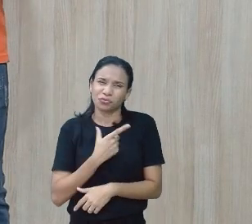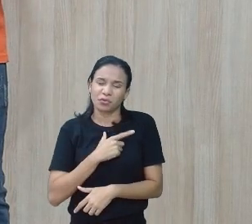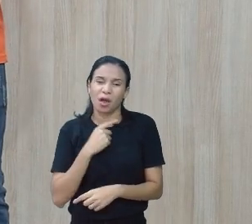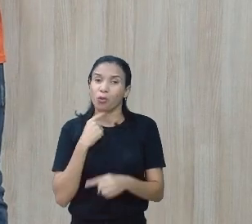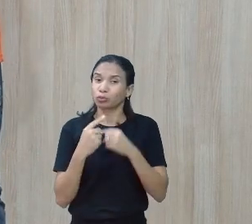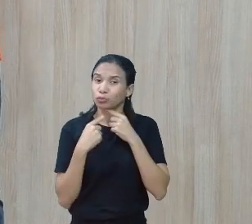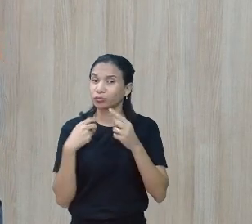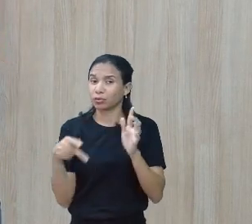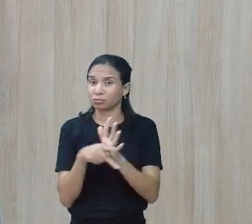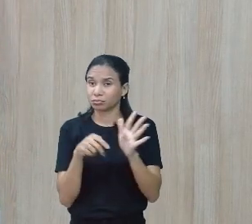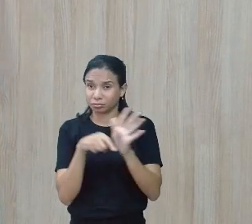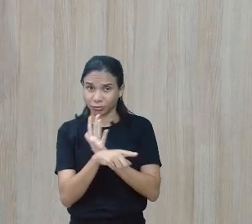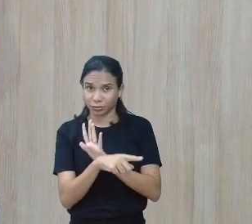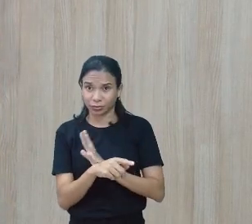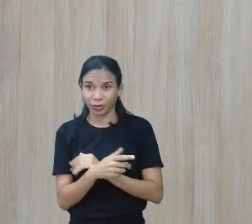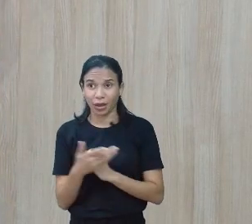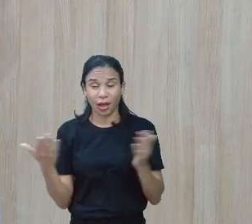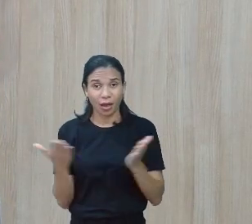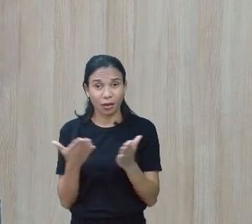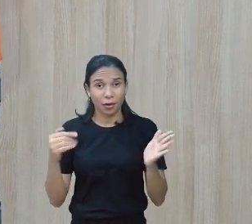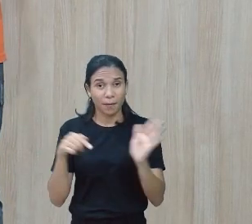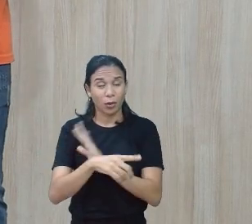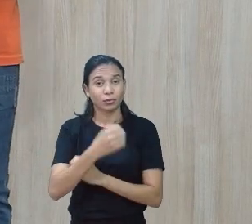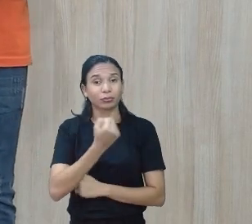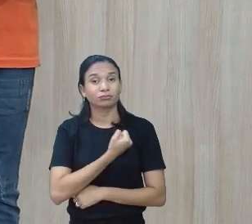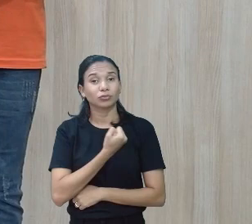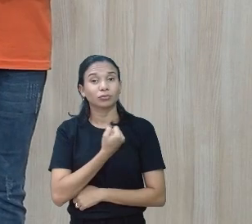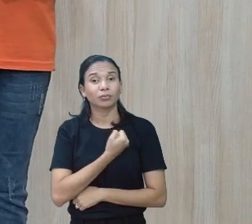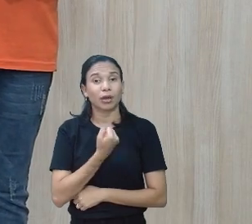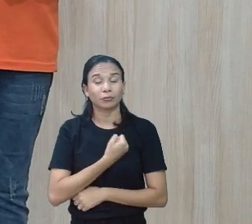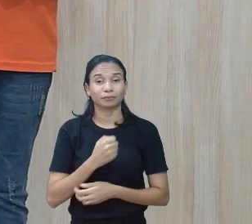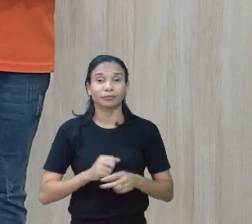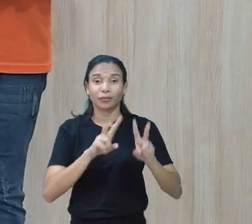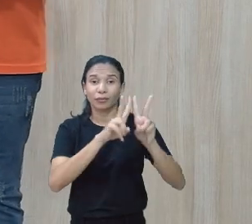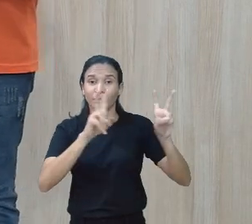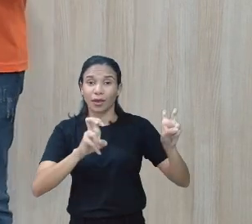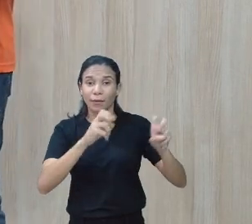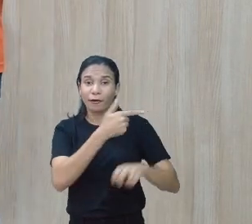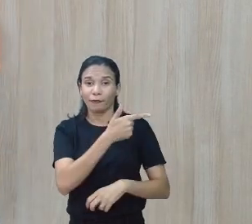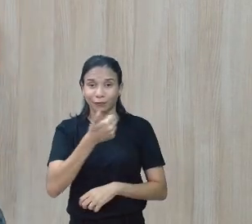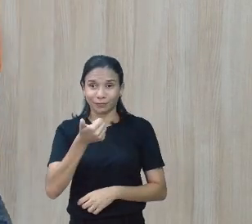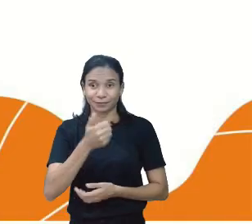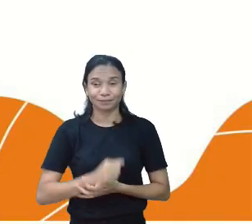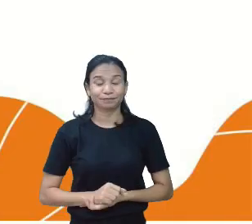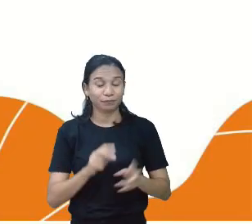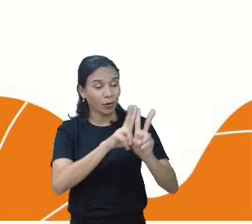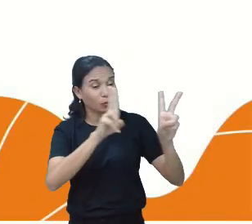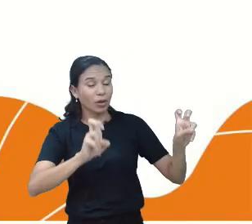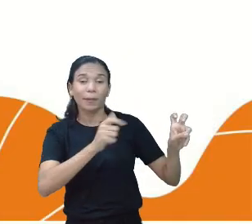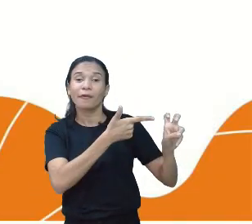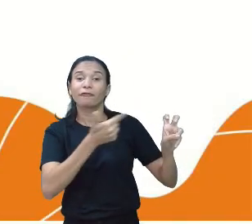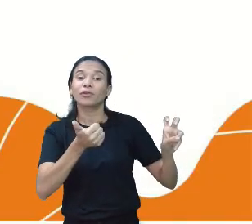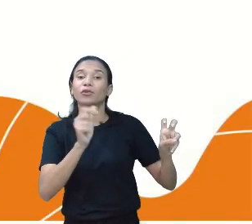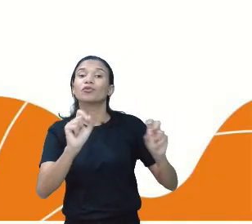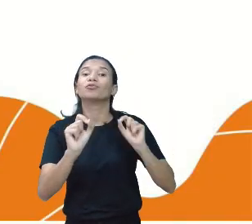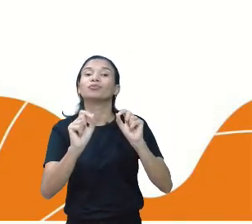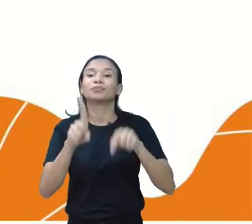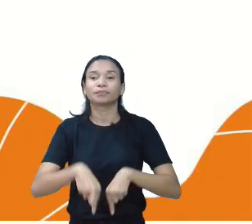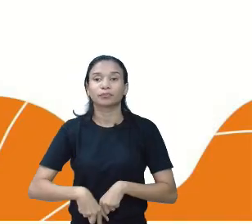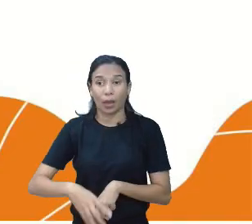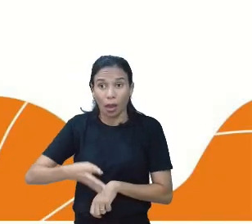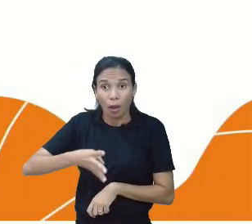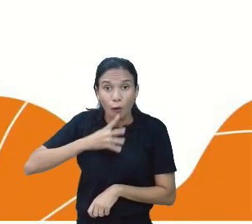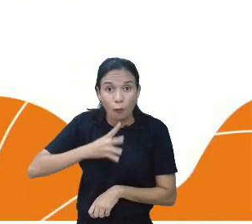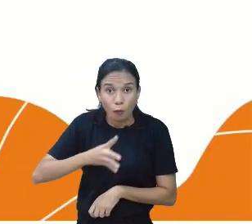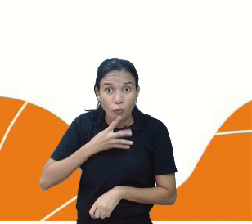dúvida nessa questão. Então, bora para a nossa próxima questão, que é do descritor 21. O descritor 21 fala o seguinte: reconhecer